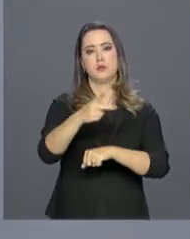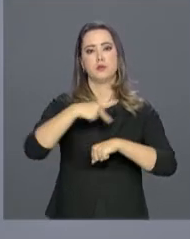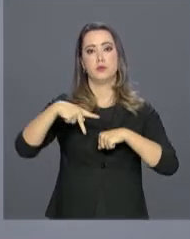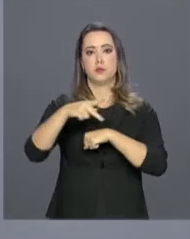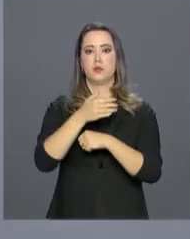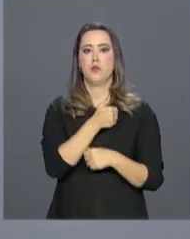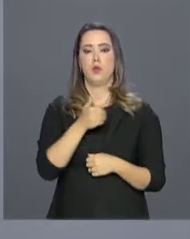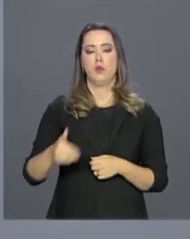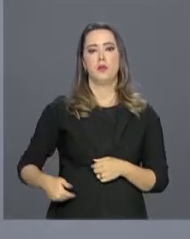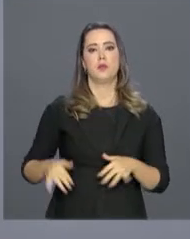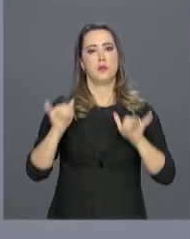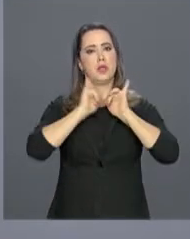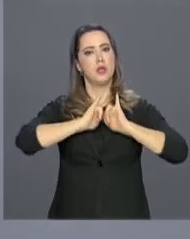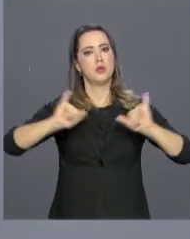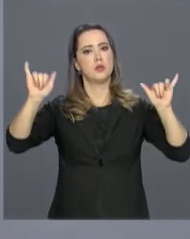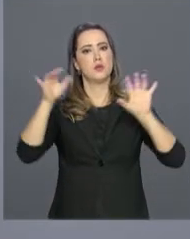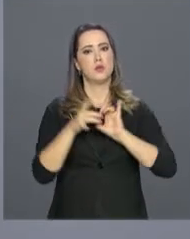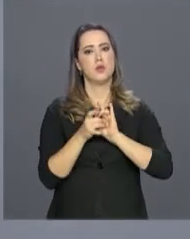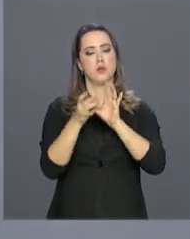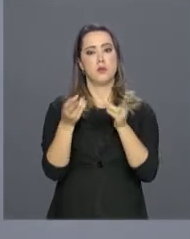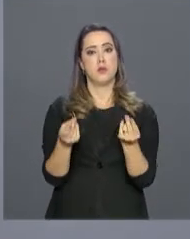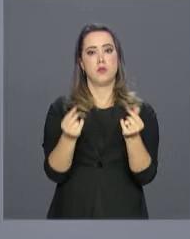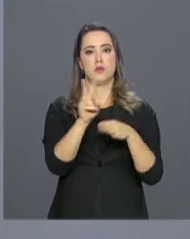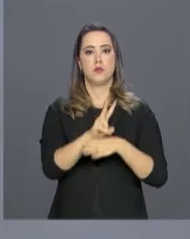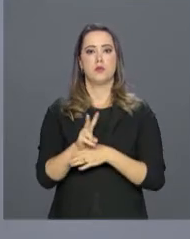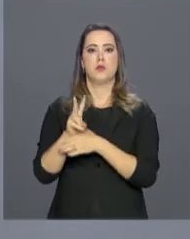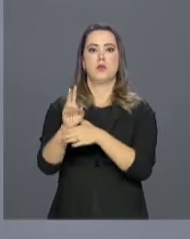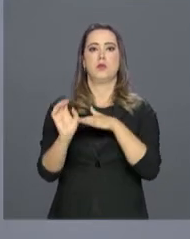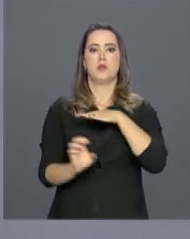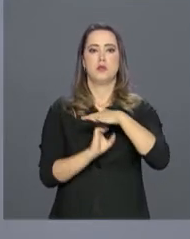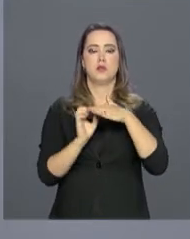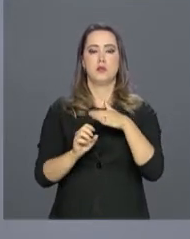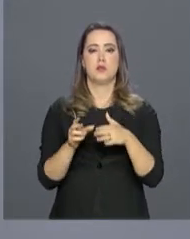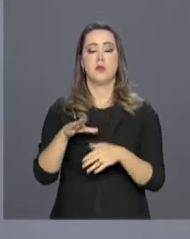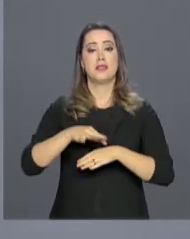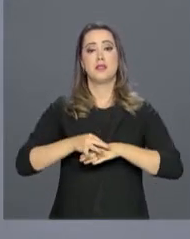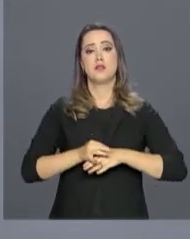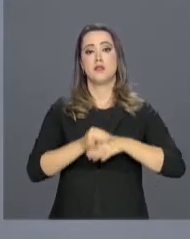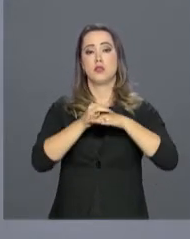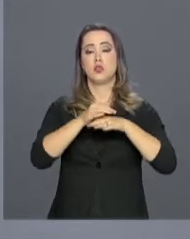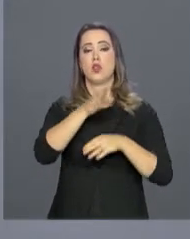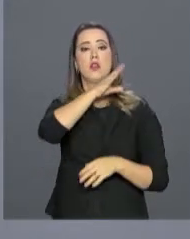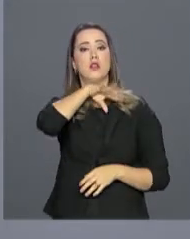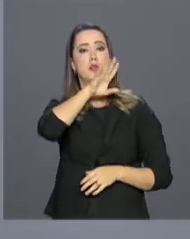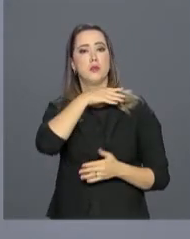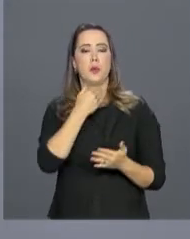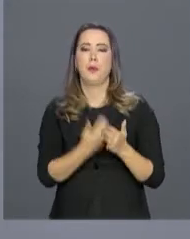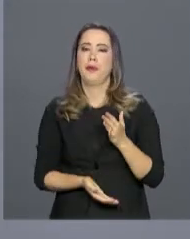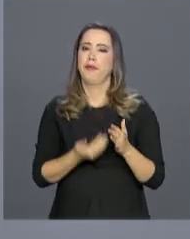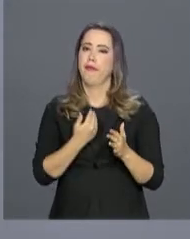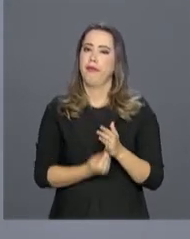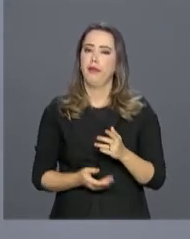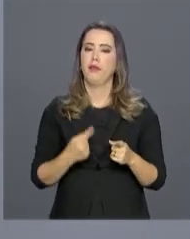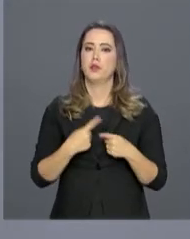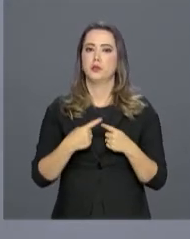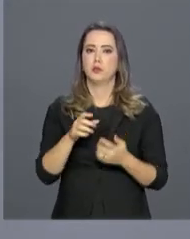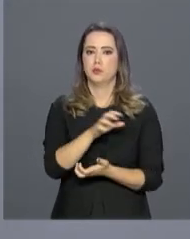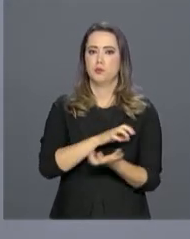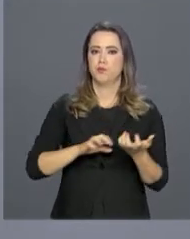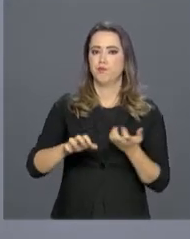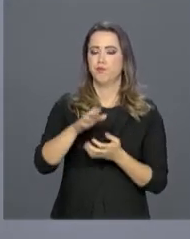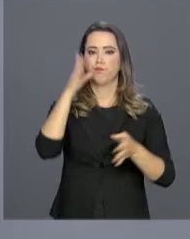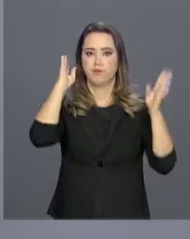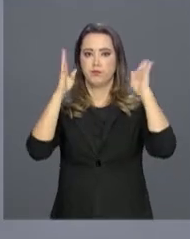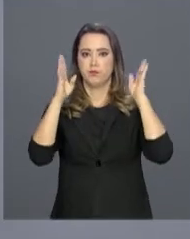O governo também anunciou a liberação de crédito para as empresas de proteína animal que sofreram prejuízos com a greve dos caminhoneiros.